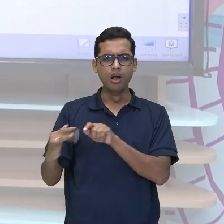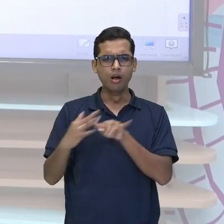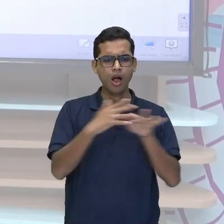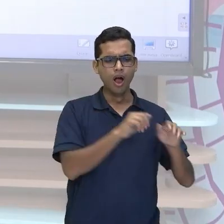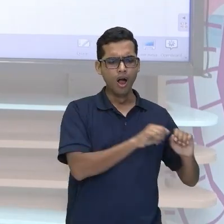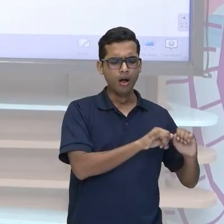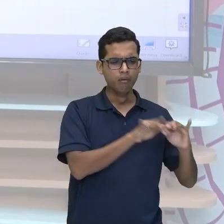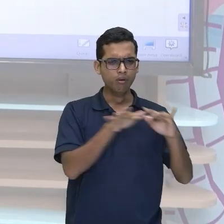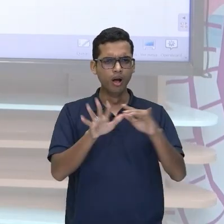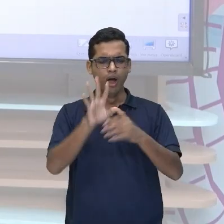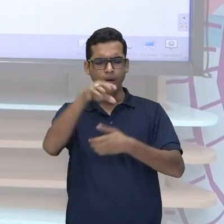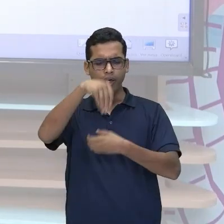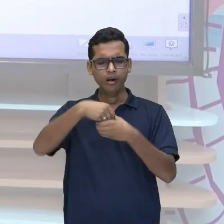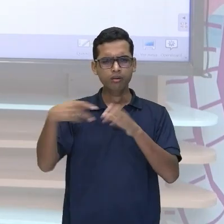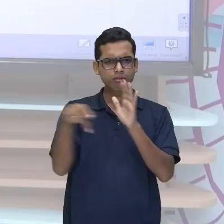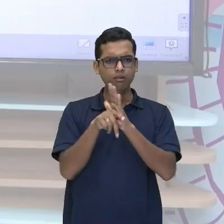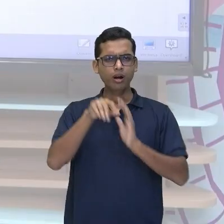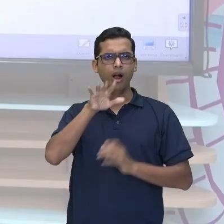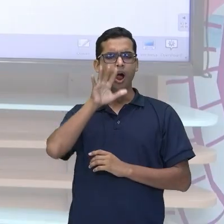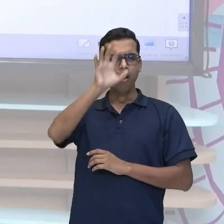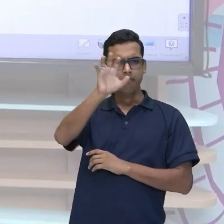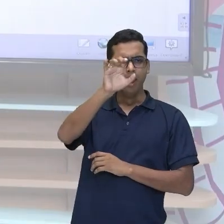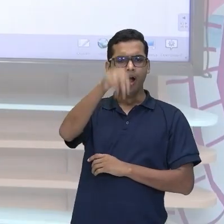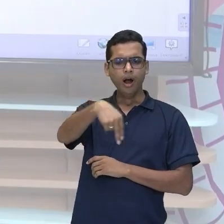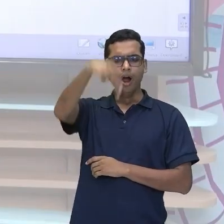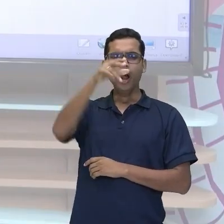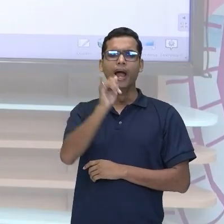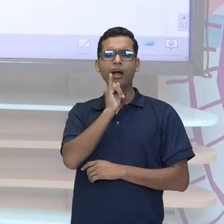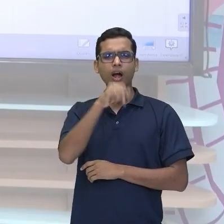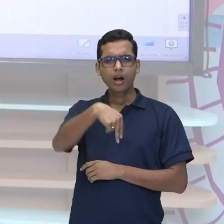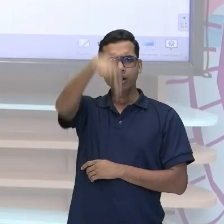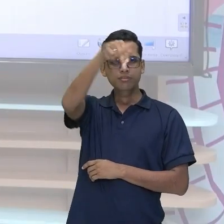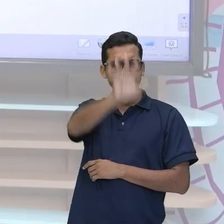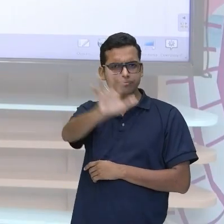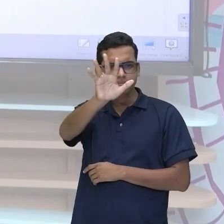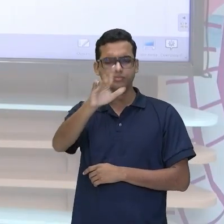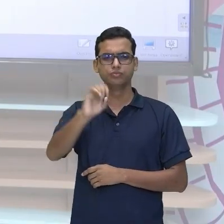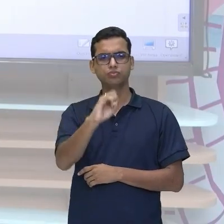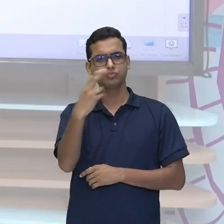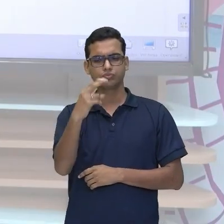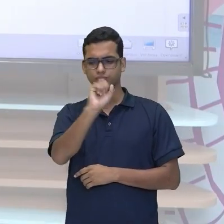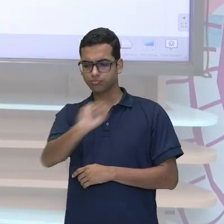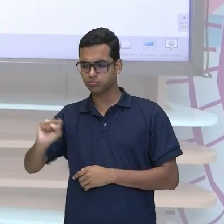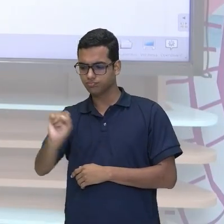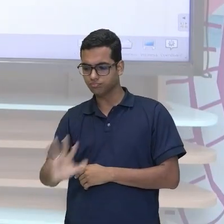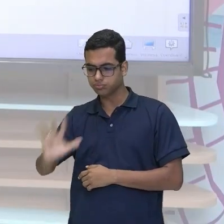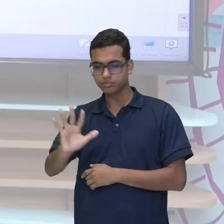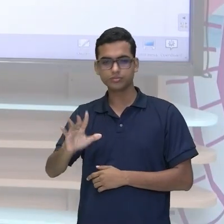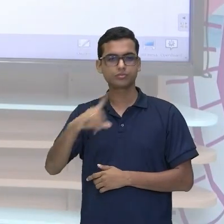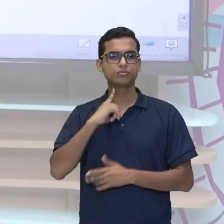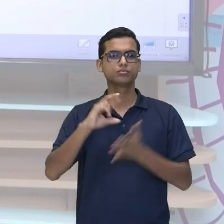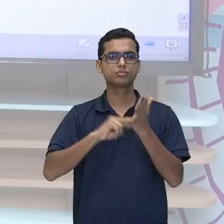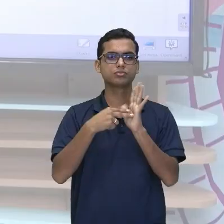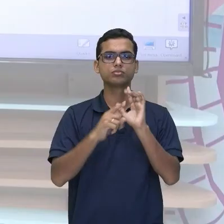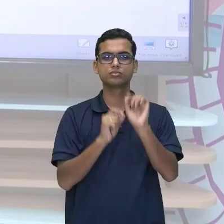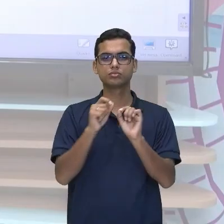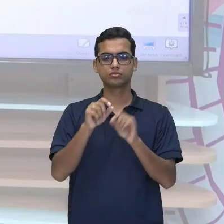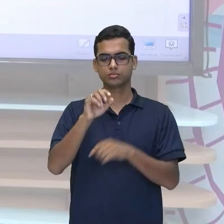apenas ali entre a região norte ou entre a região sudeste, eu tenho uma região